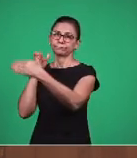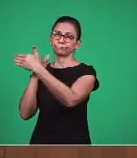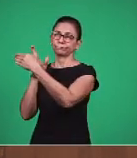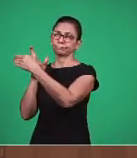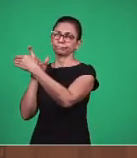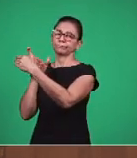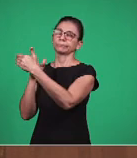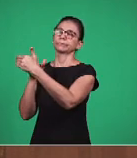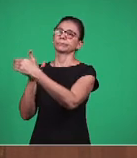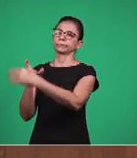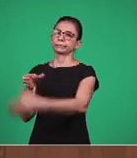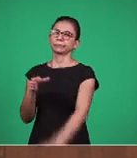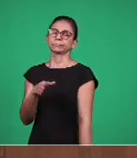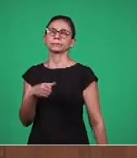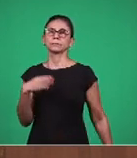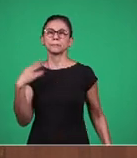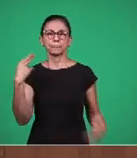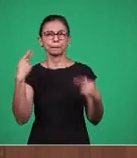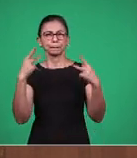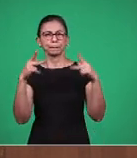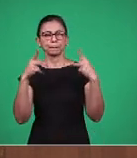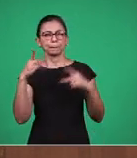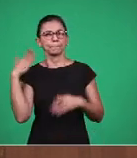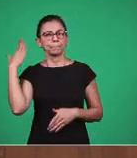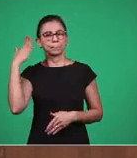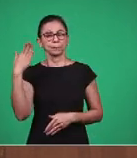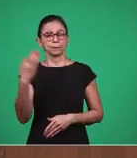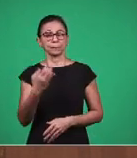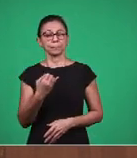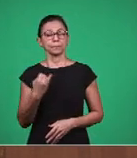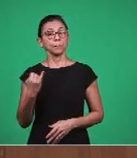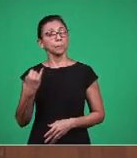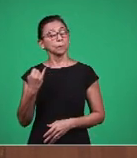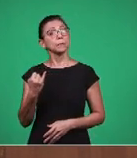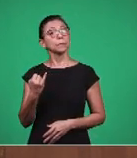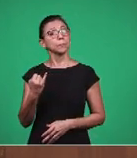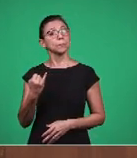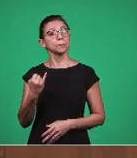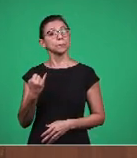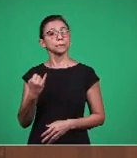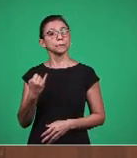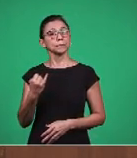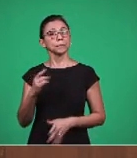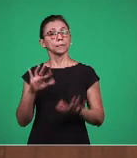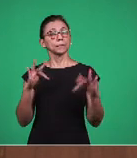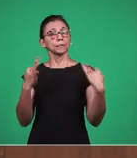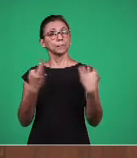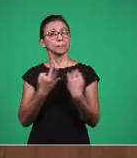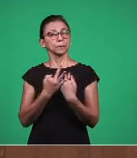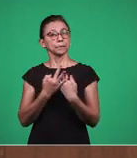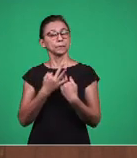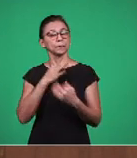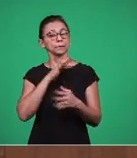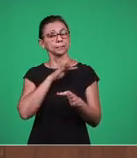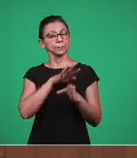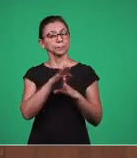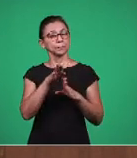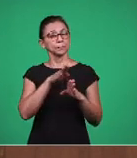uma mensagem importante para nós, para a nossa família. Por isso, a igreja